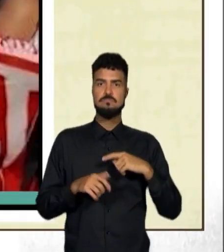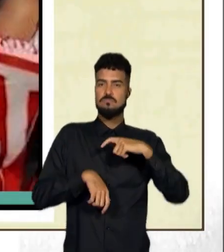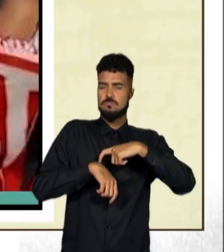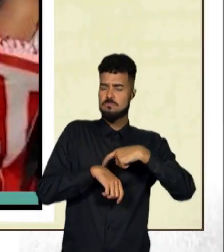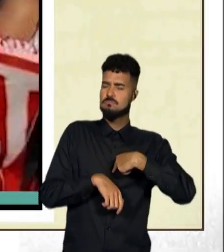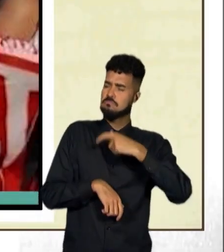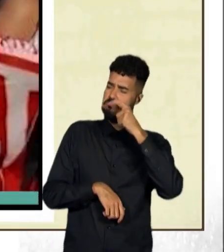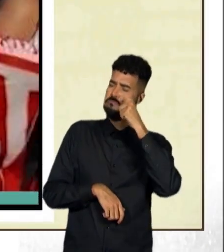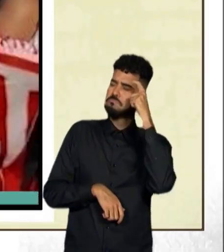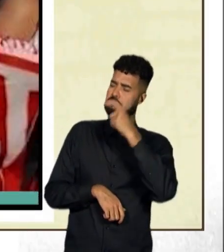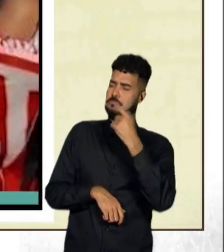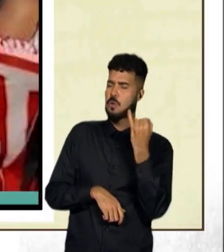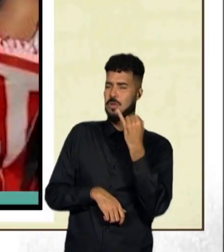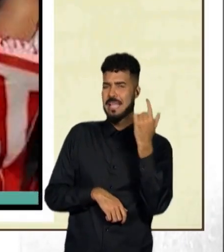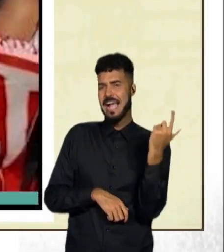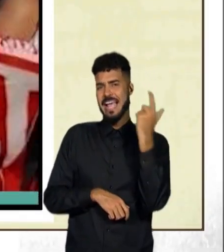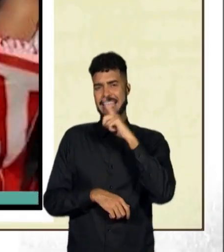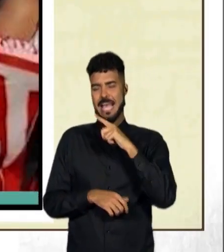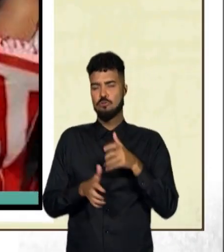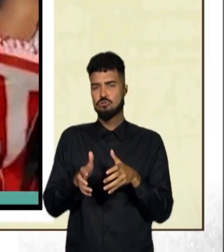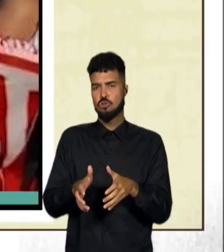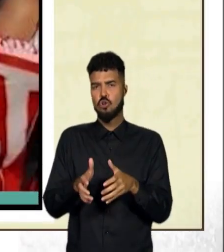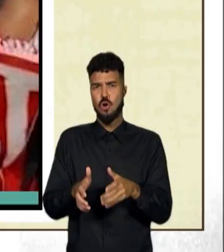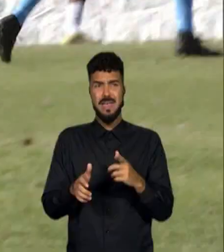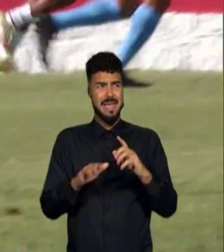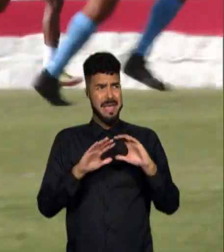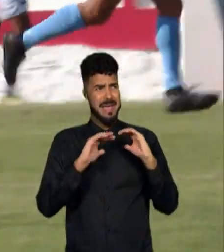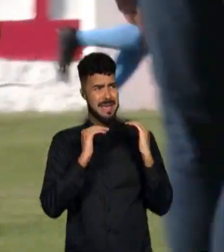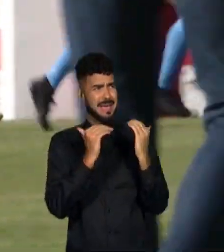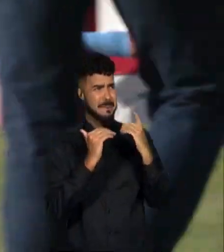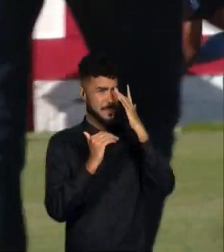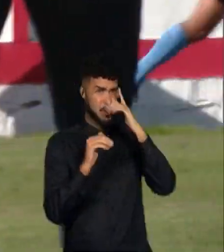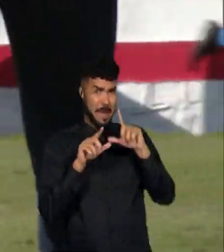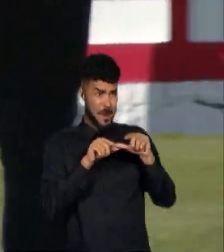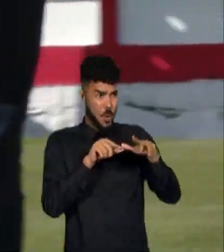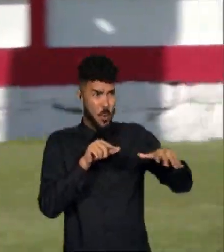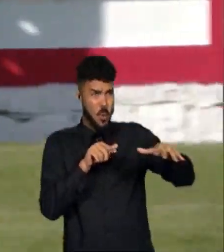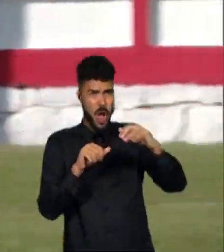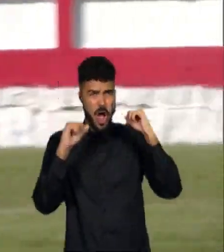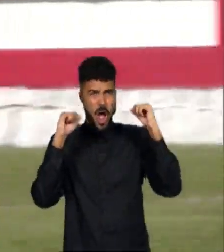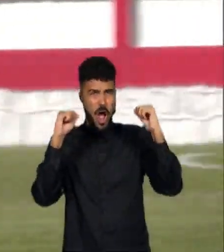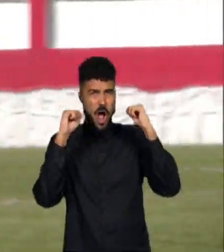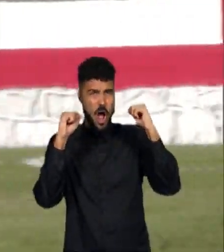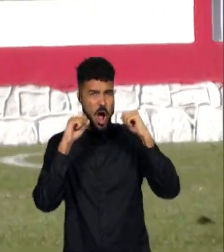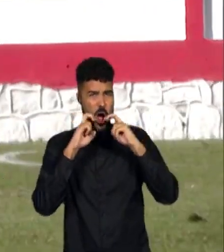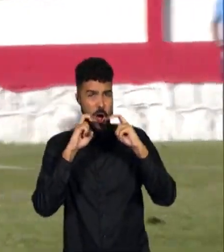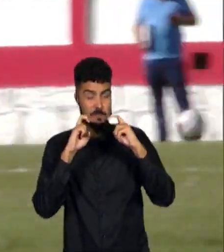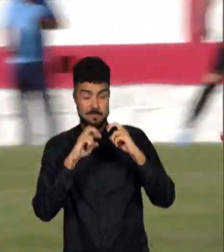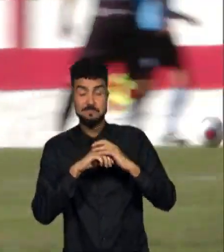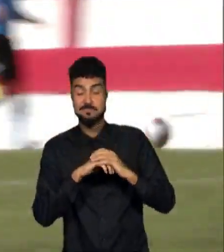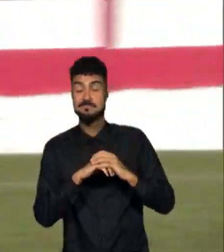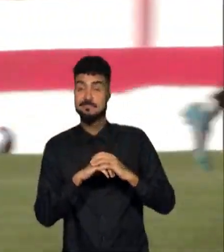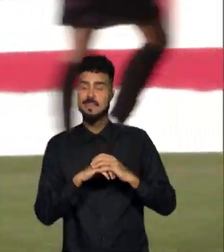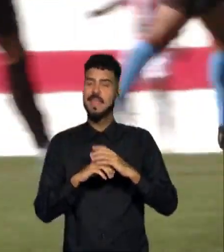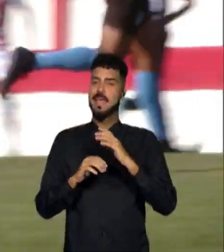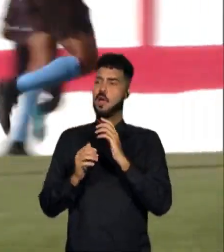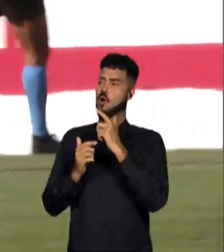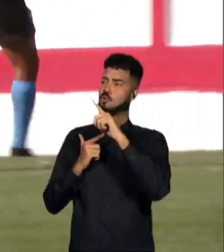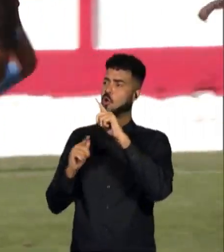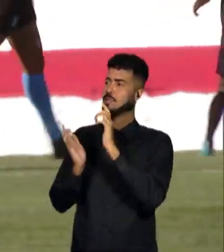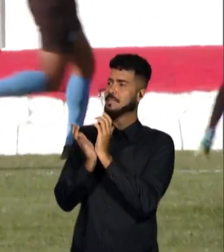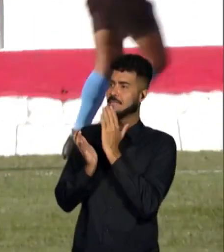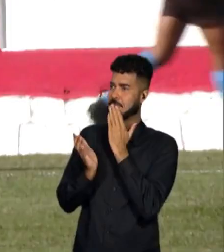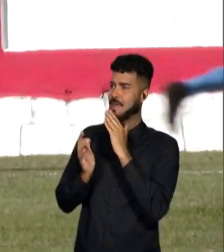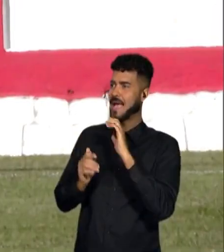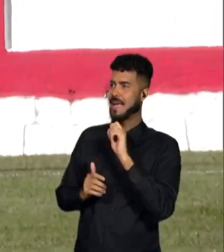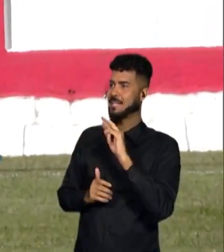importante ganhar aquele jogo, a festa que se fez no bairro. Mesmo com toda a resistência dos demais times cariocas em